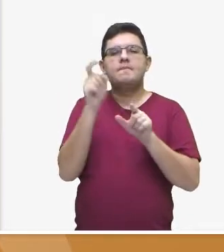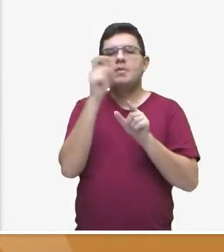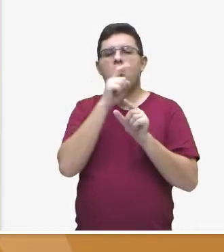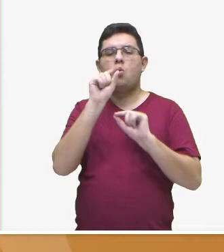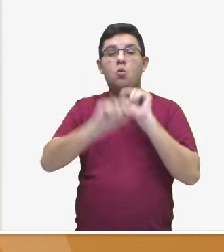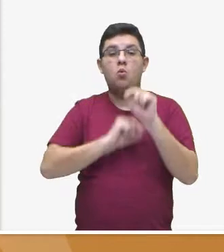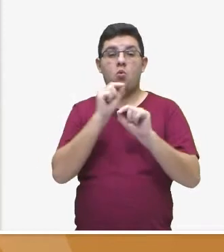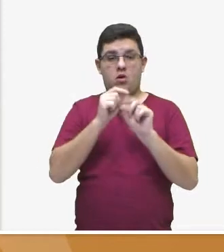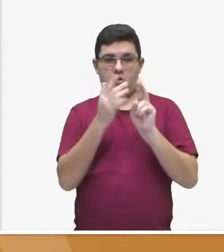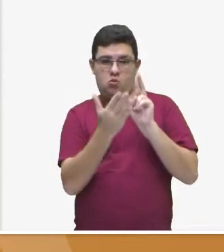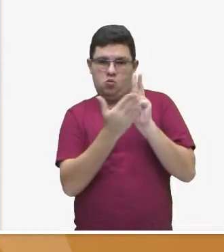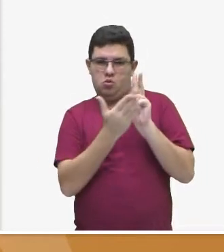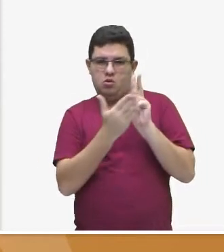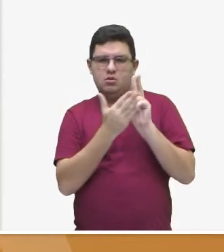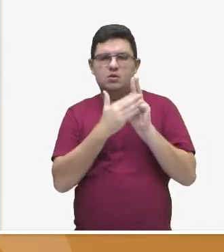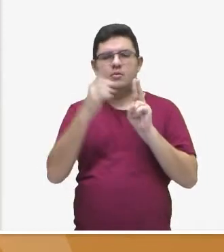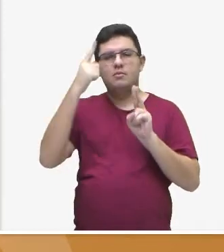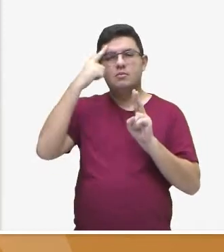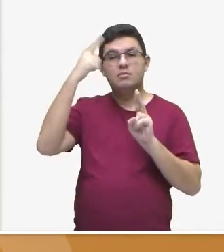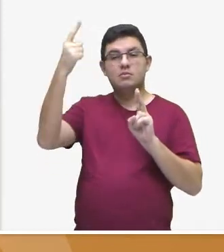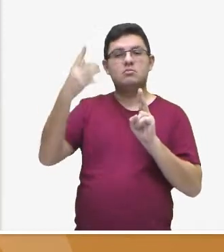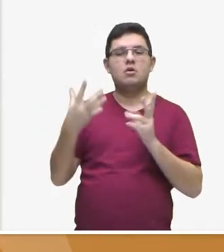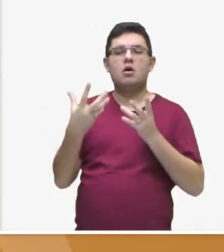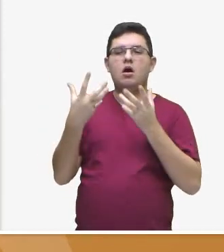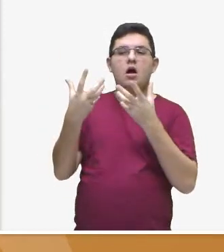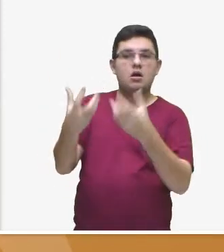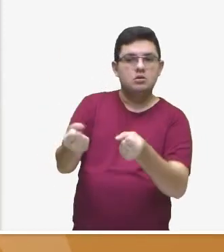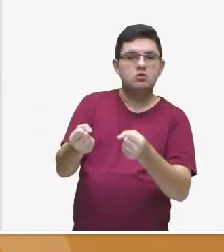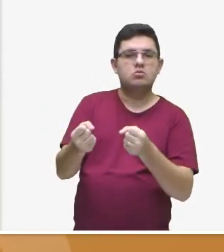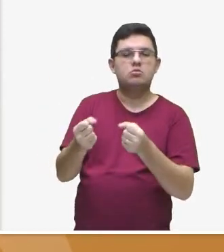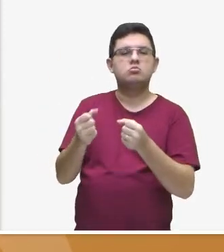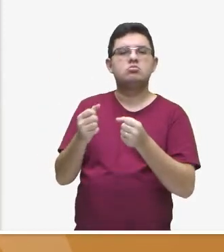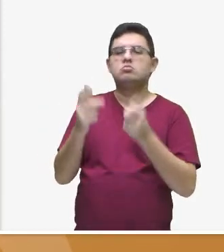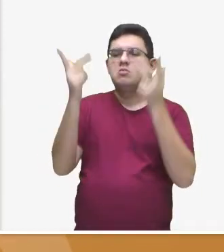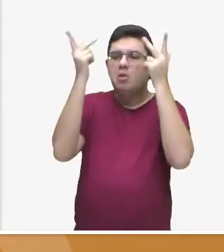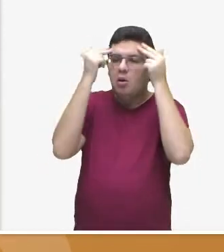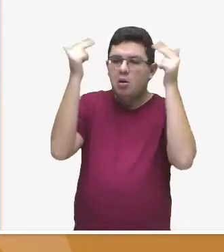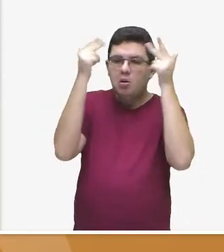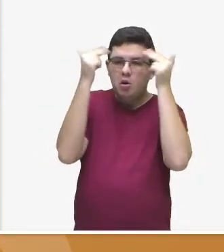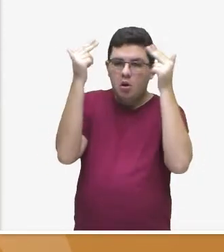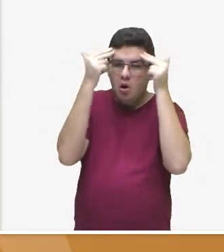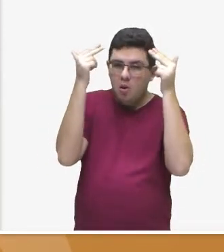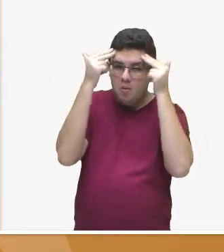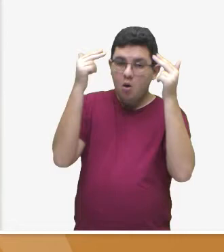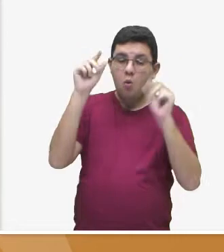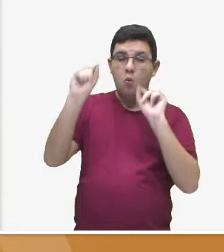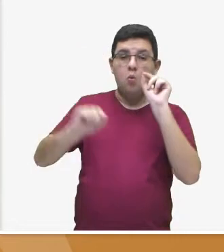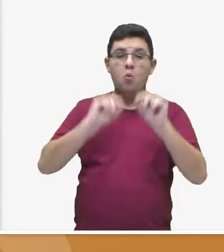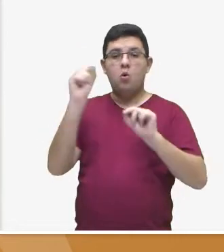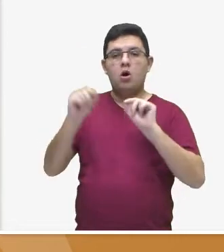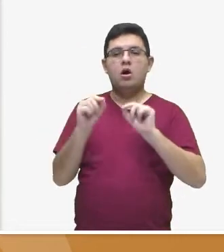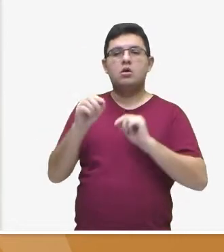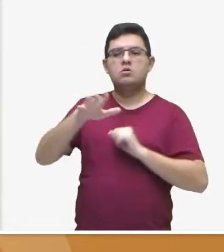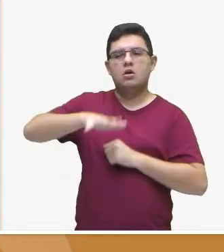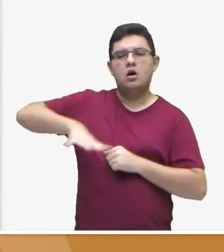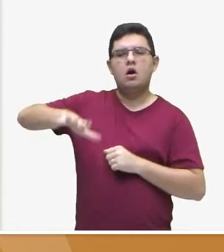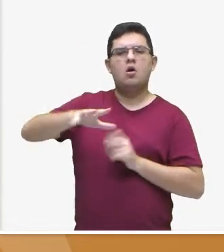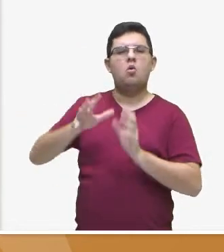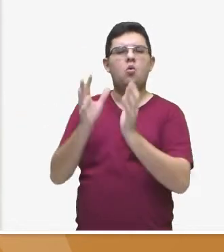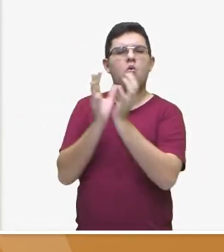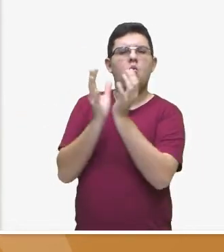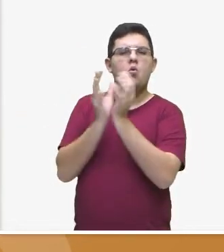aceitaram de forma pacífica, né, e submissa a exploração dos portugueses.